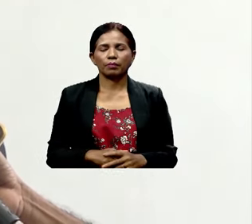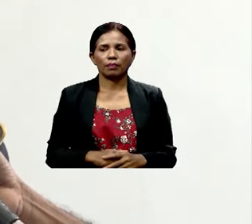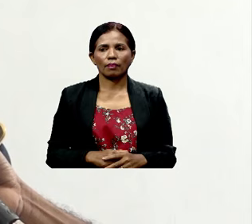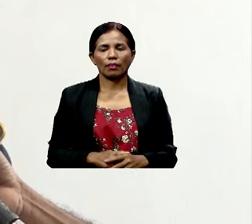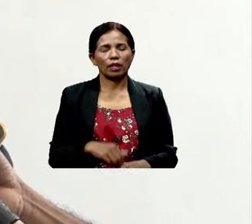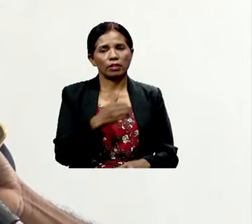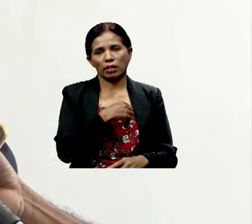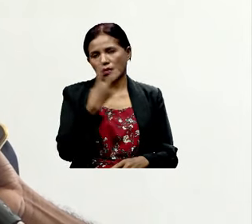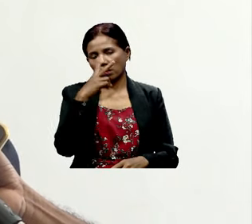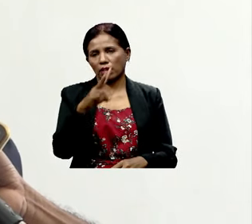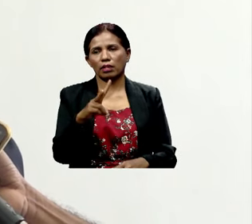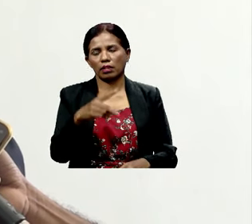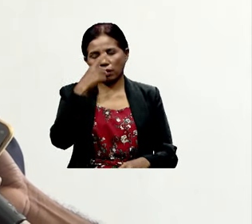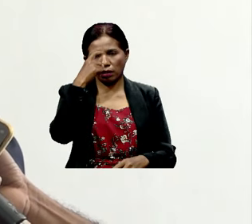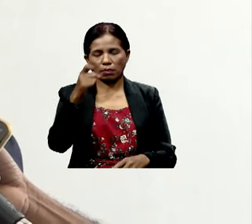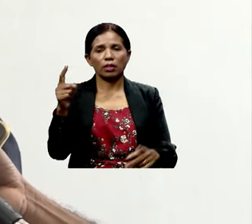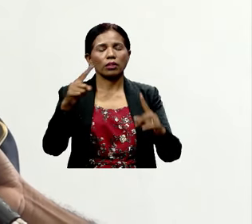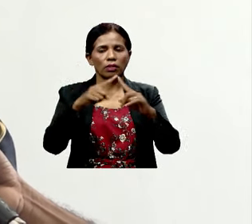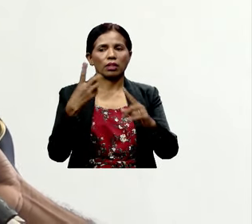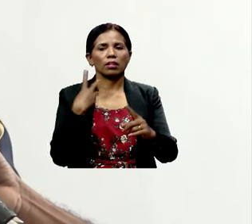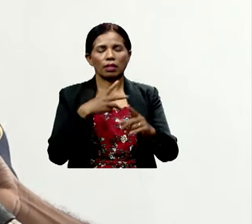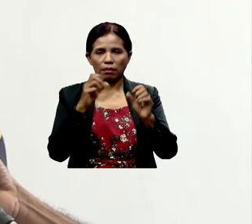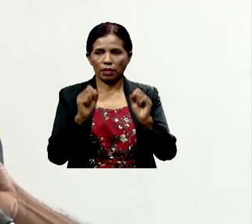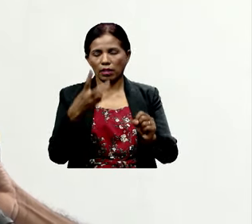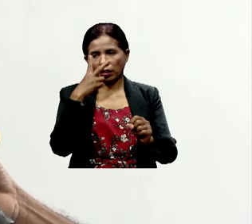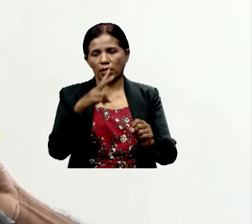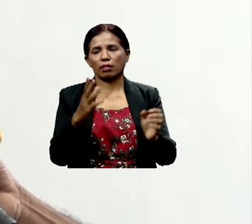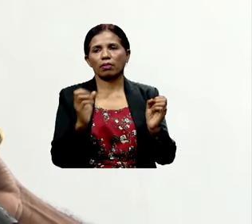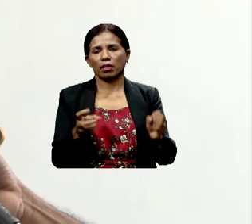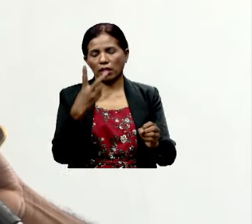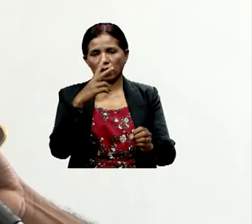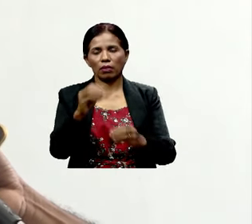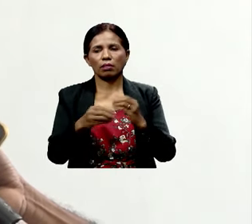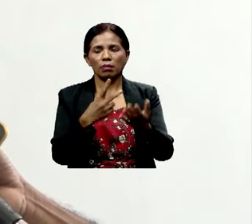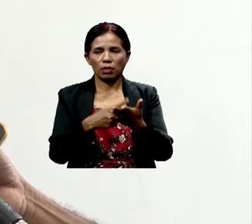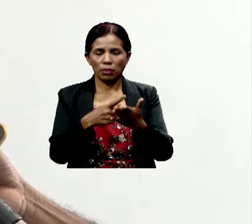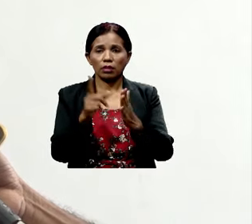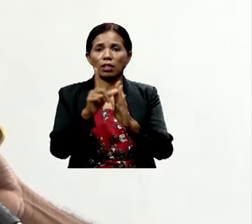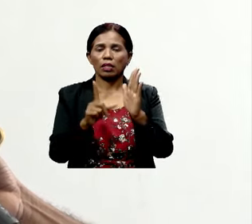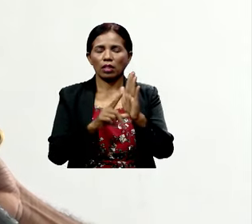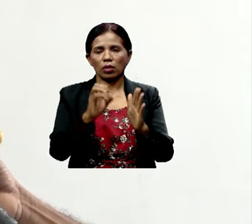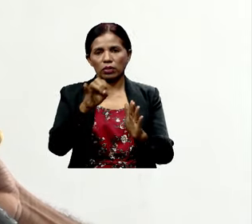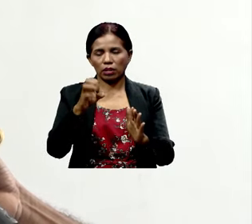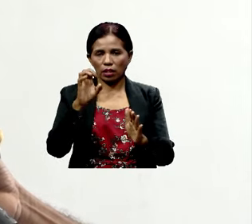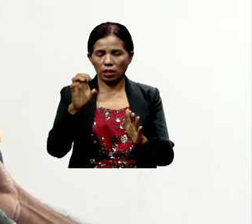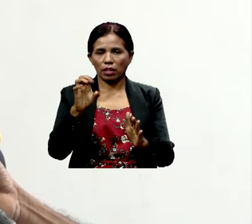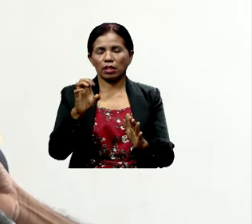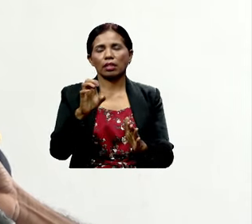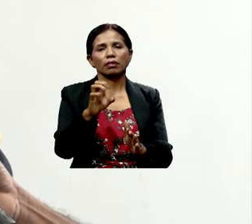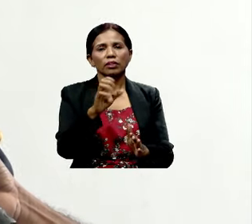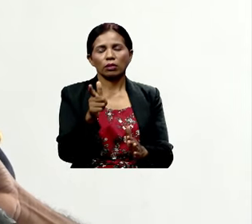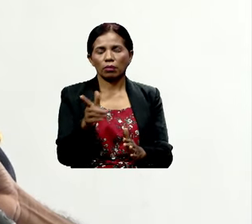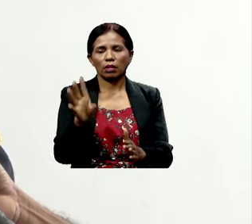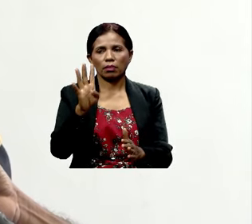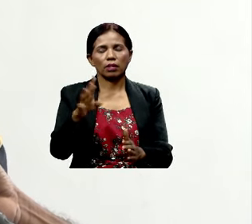sirau kare tamba quando to ana makit punare tamba kore fase elaboração ele proposta lei orçamento 2024 nian ia conselho ministro